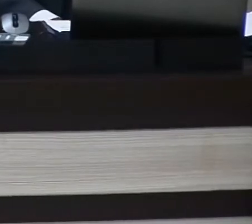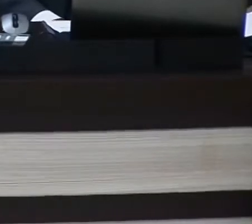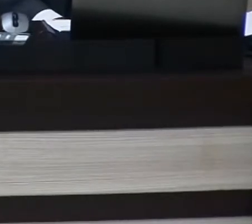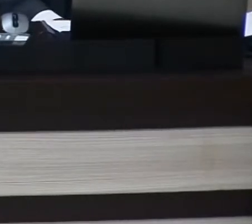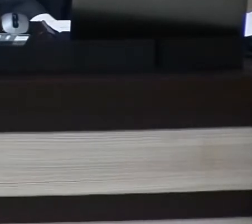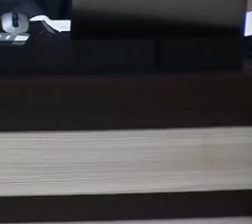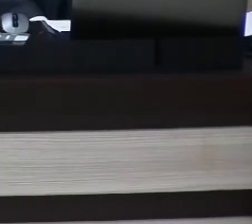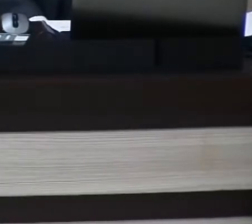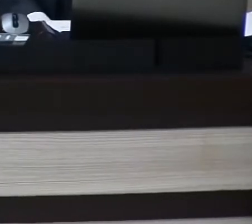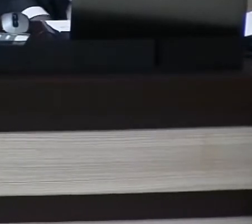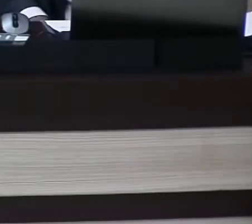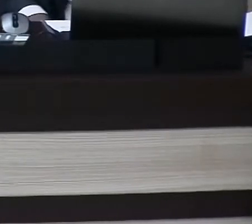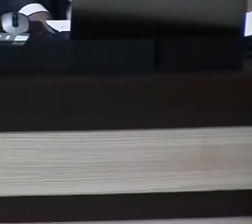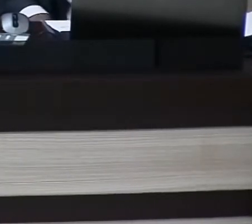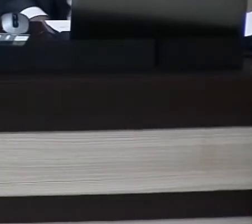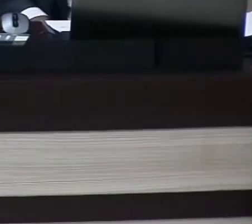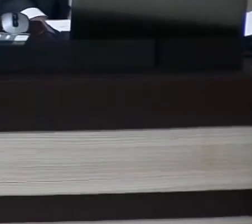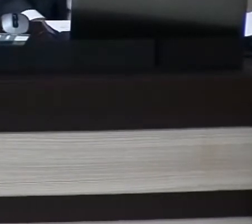foi aprovada.